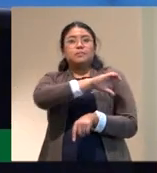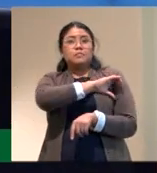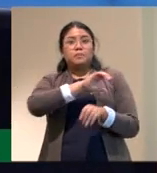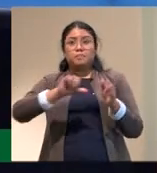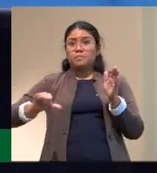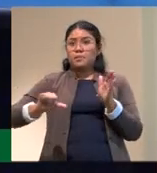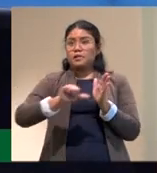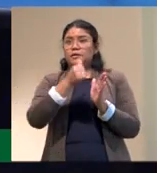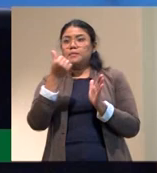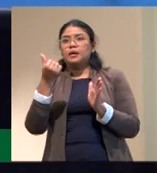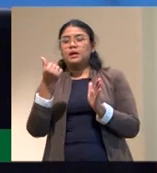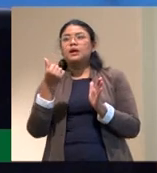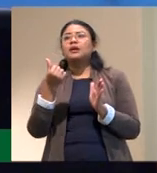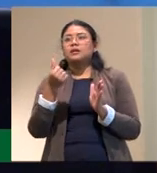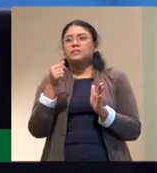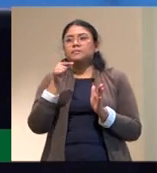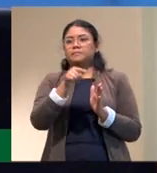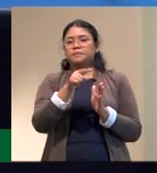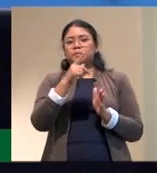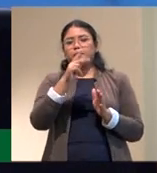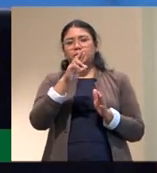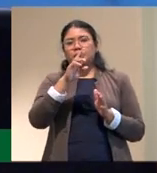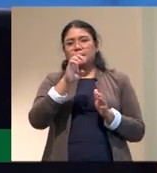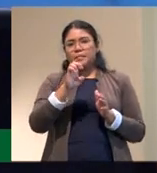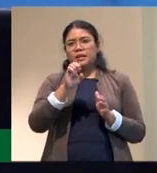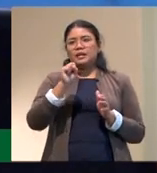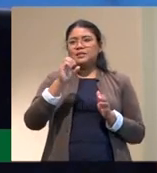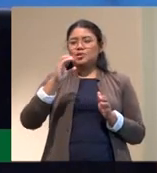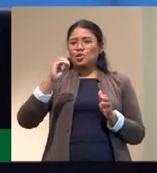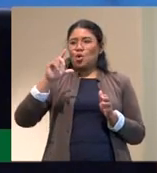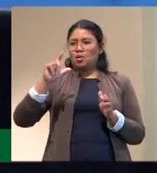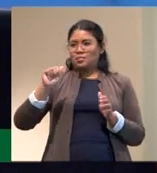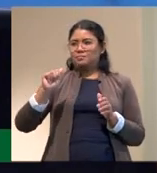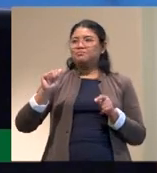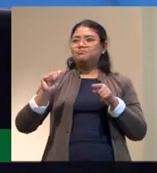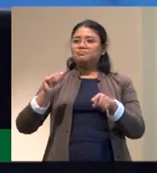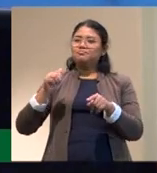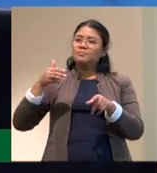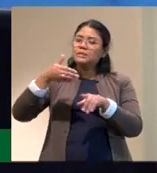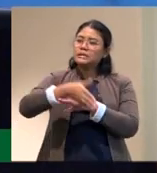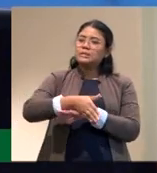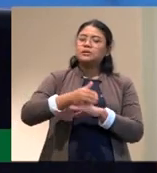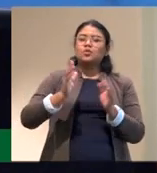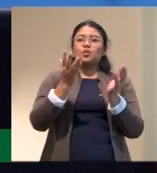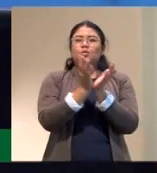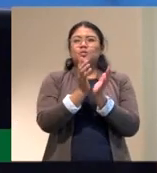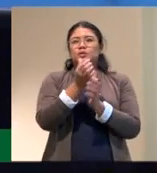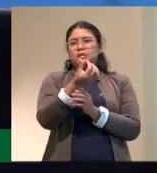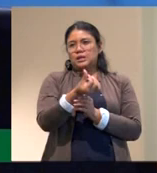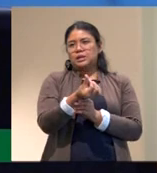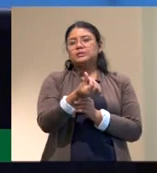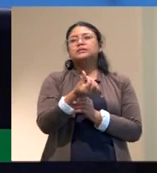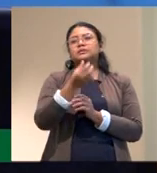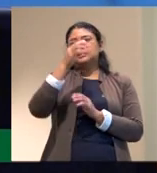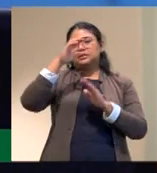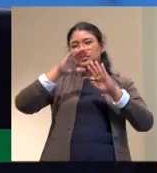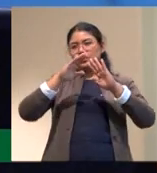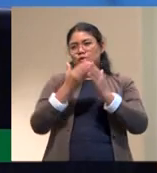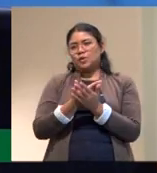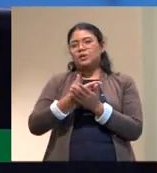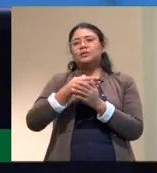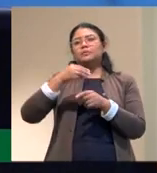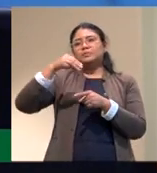vez era uma sala de pré-escola, naquela época era de 6 anos, né? Com um grupo de 6 anos, uma escola municipal,